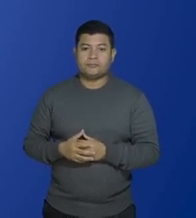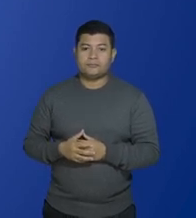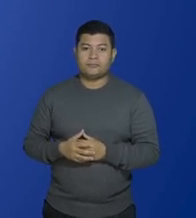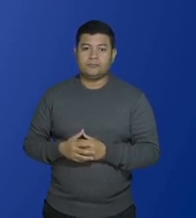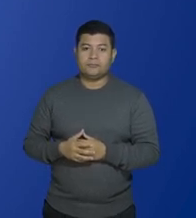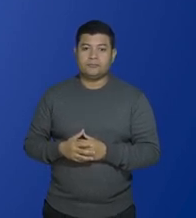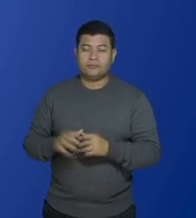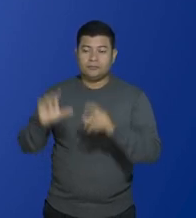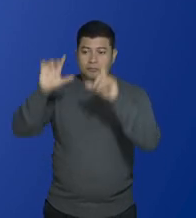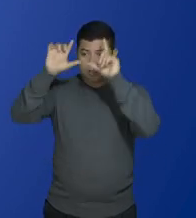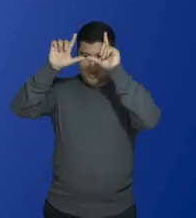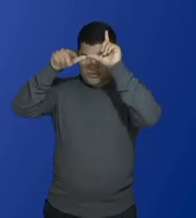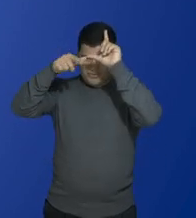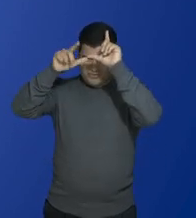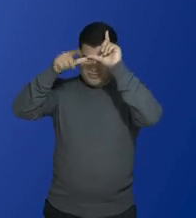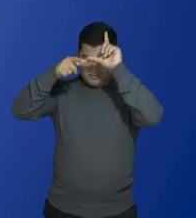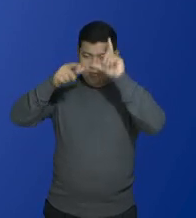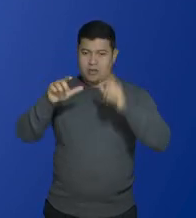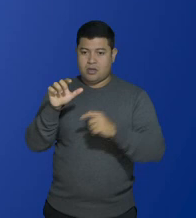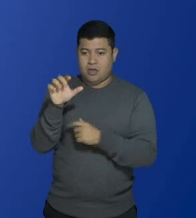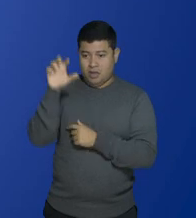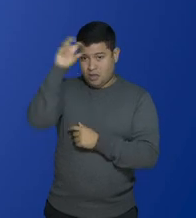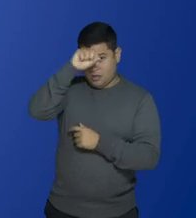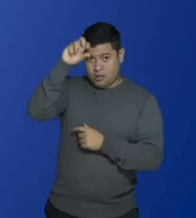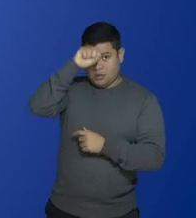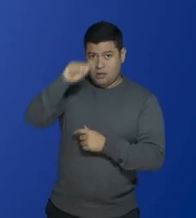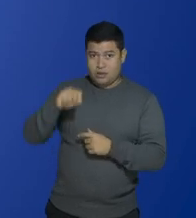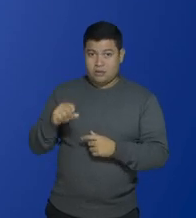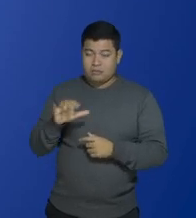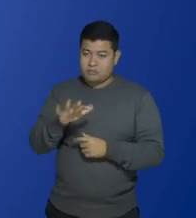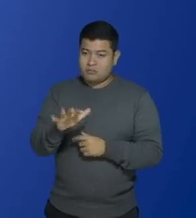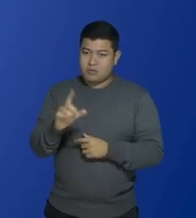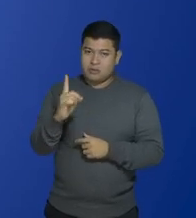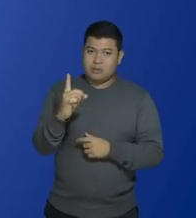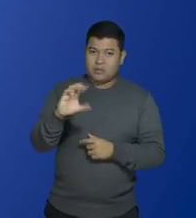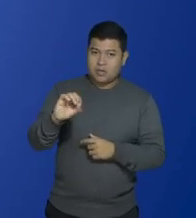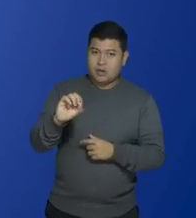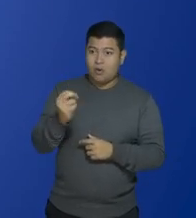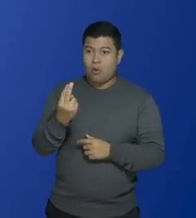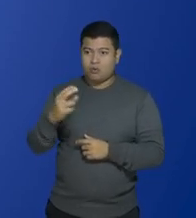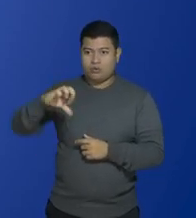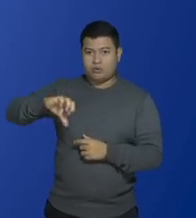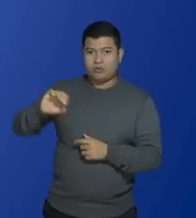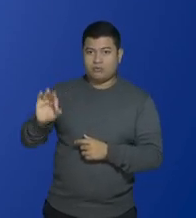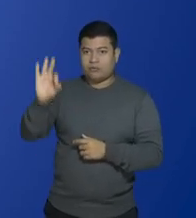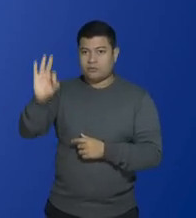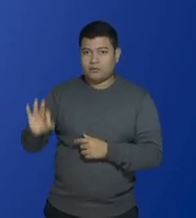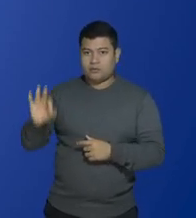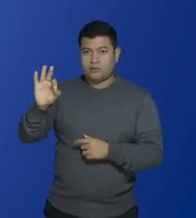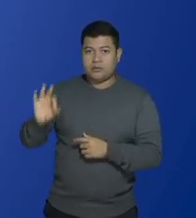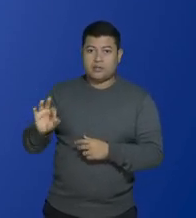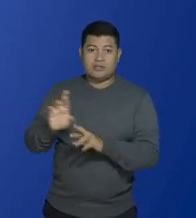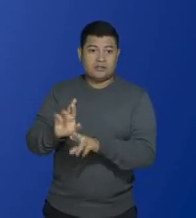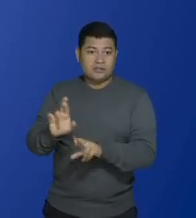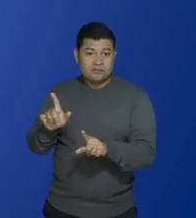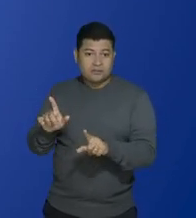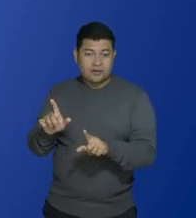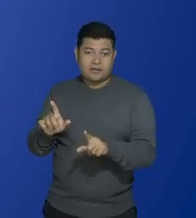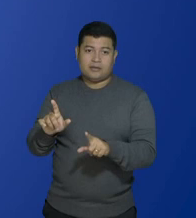Então, transtorno de aprendizagem entre 10 a 90 devido à diferença de definição coisa.